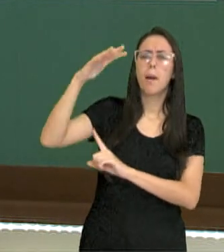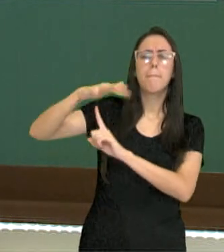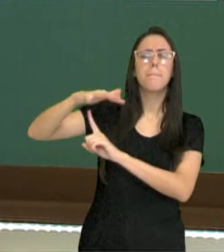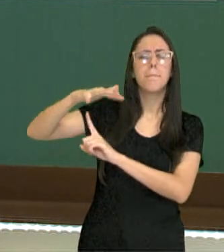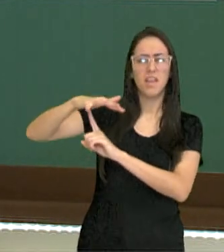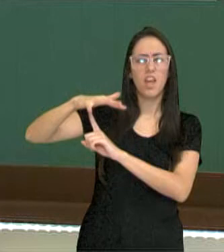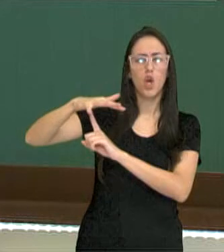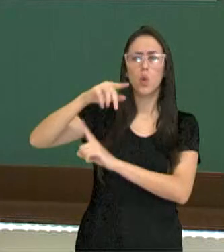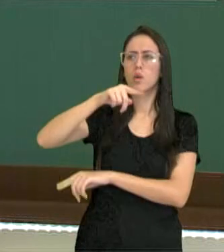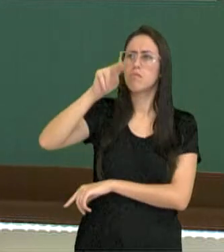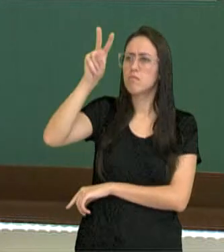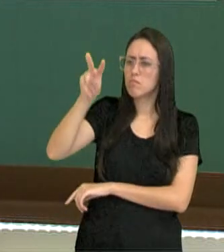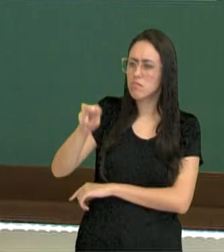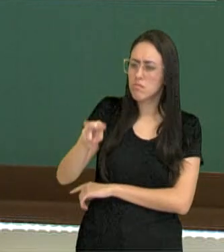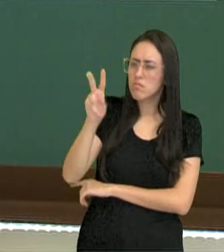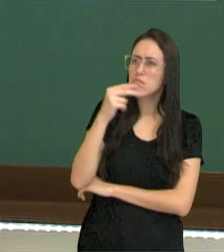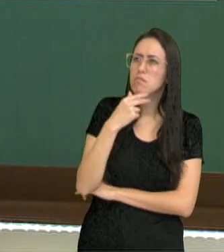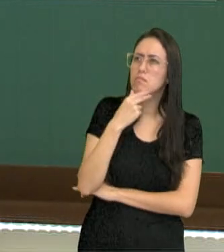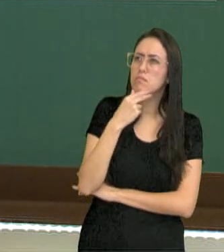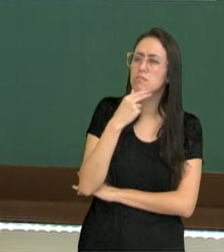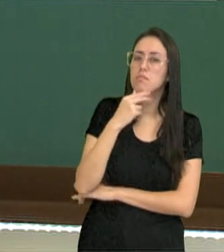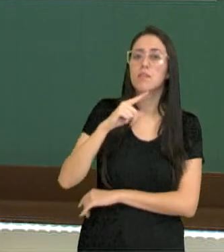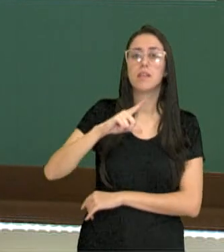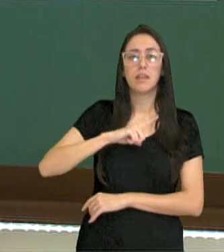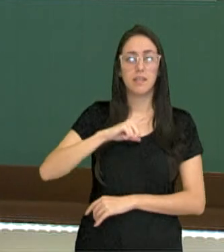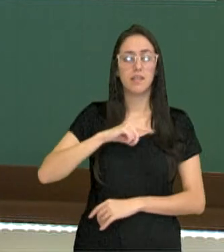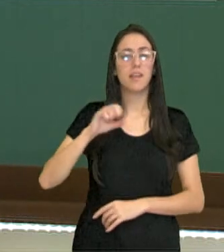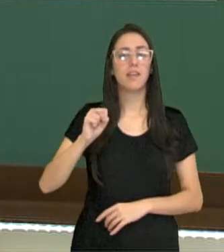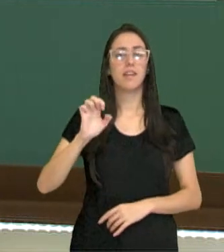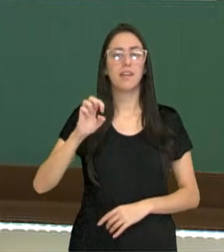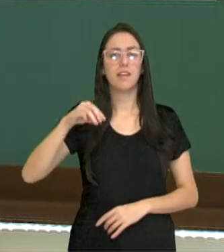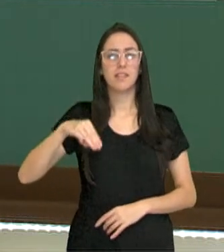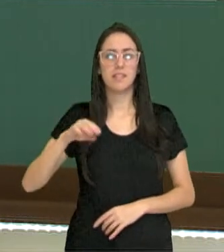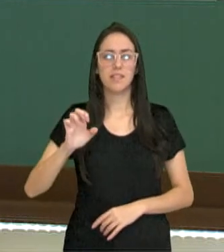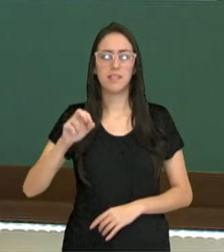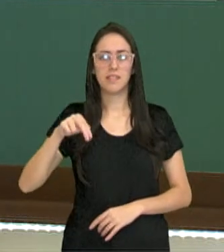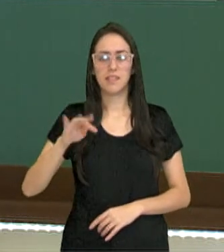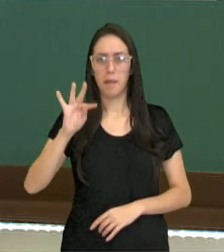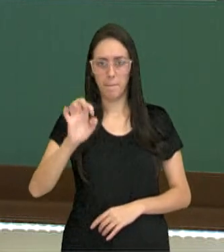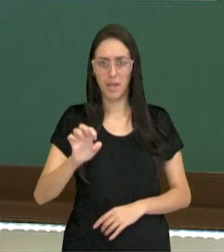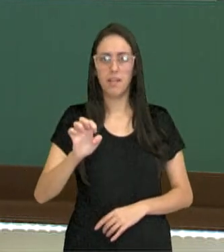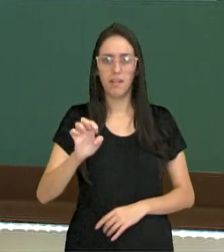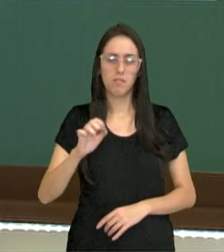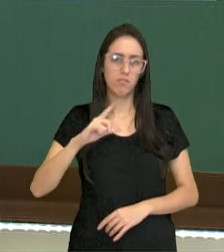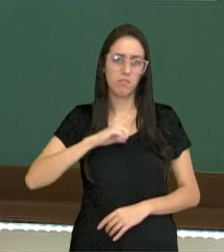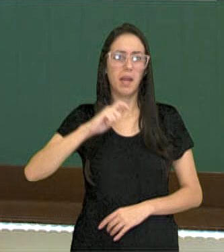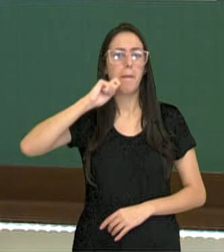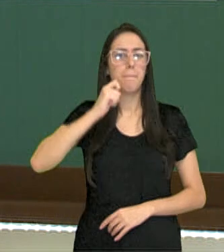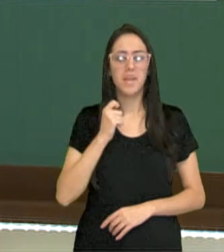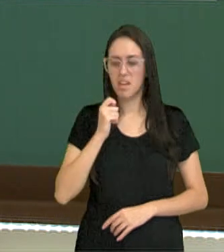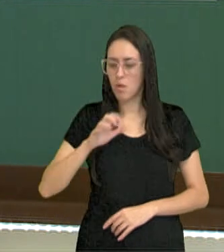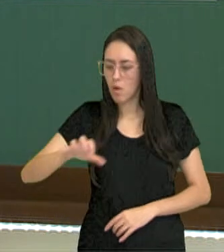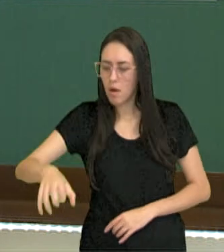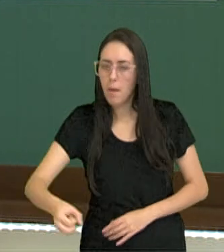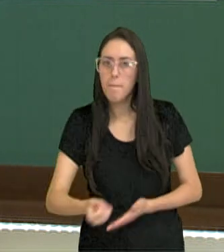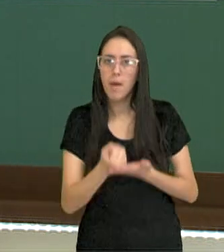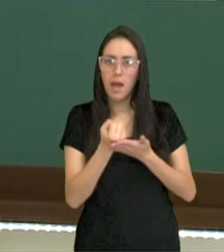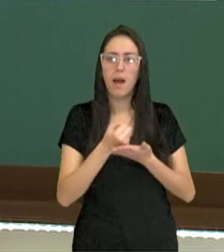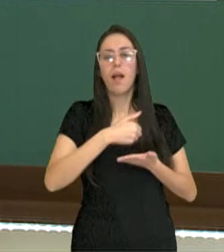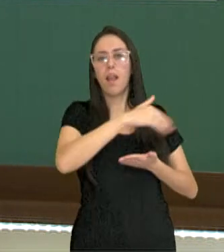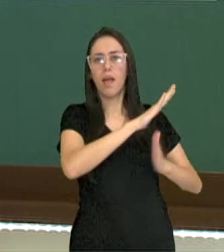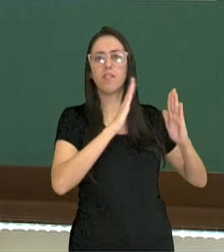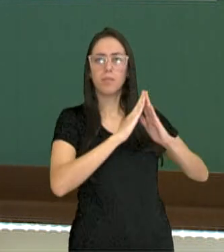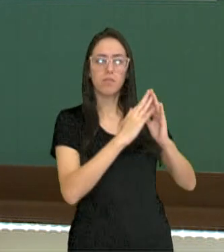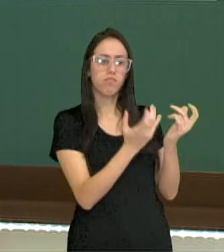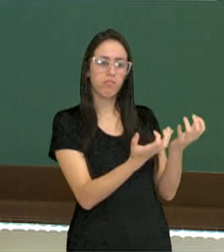Paraná? Nós vemos a semente. O pinhão cai, nós coletamos, cozinhamos e comemos.